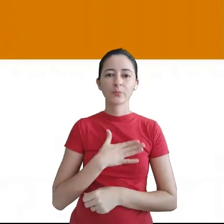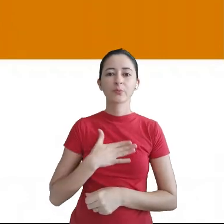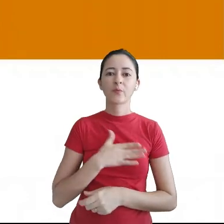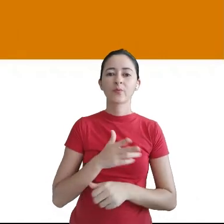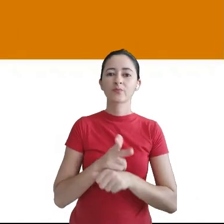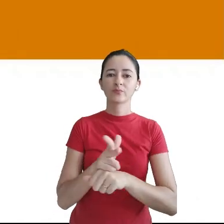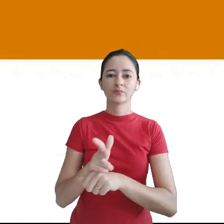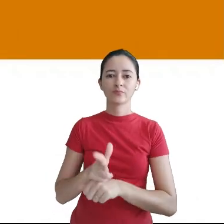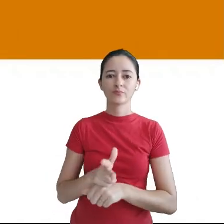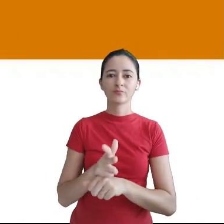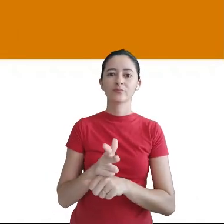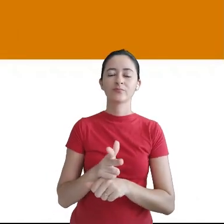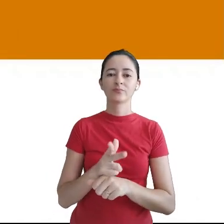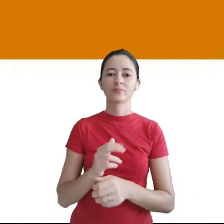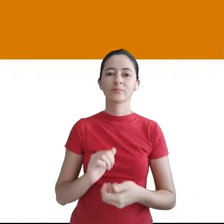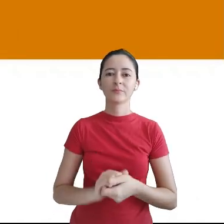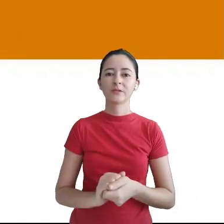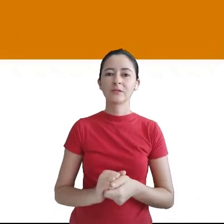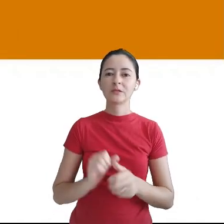Espero que vocês tenham gostado da videoaula.